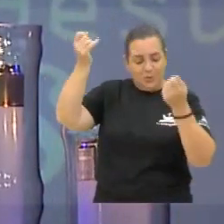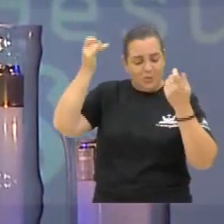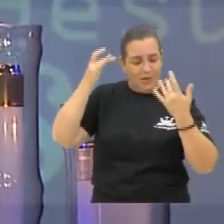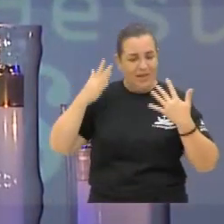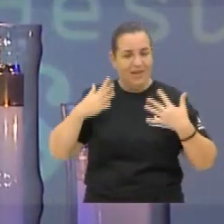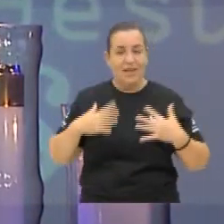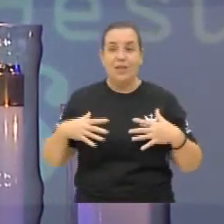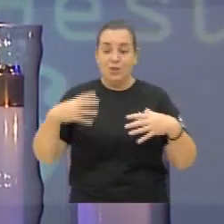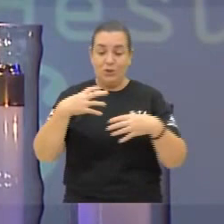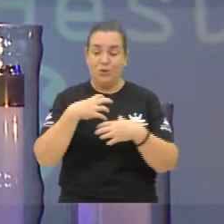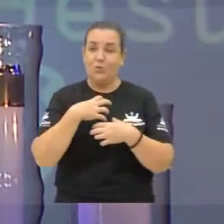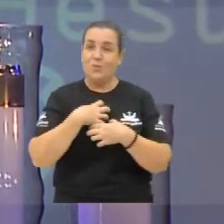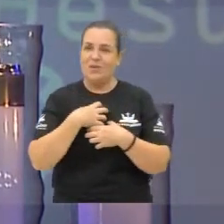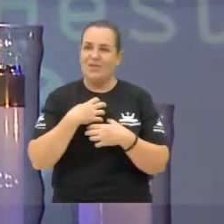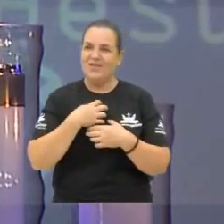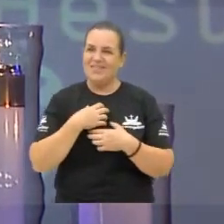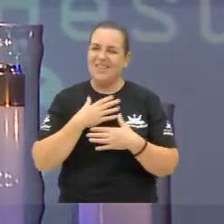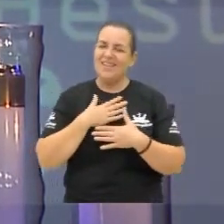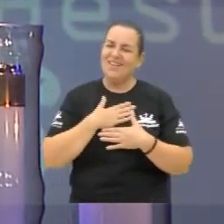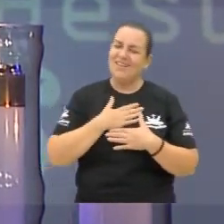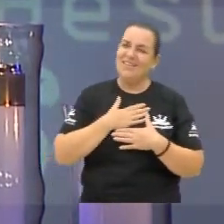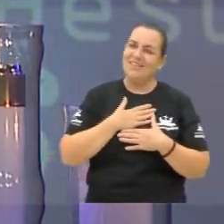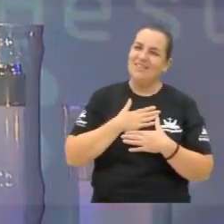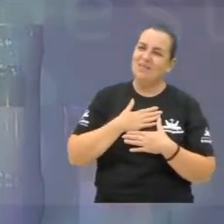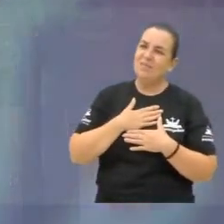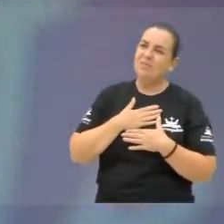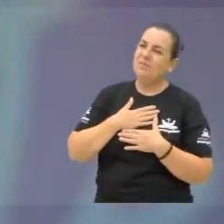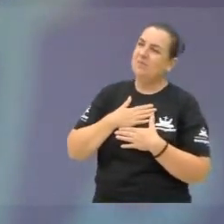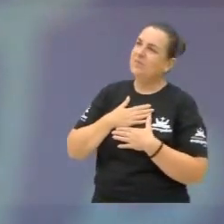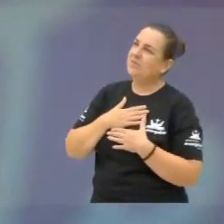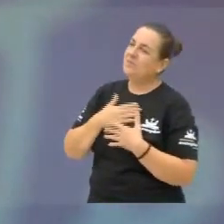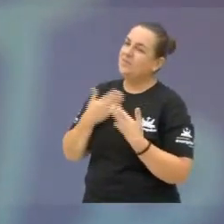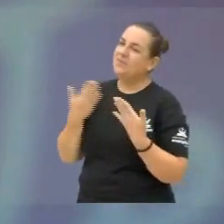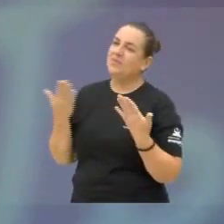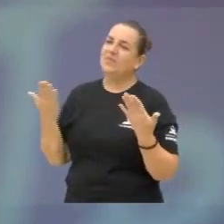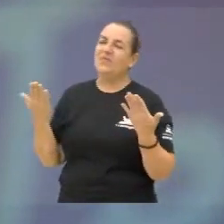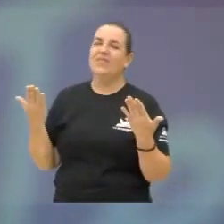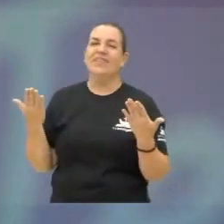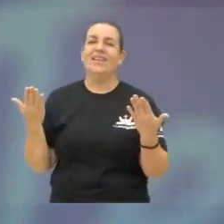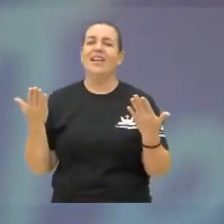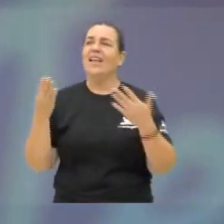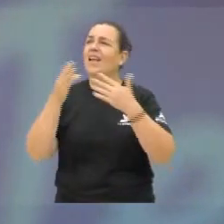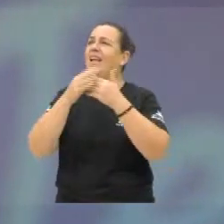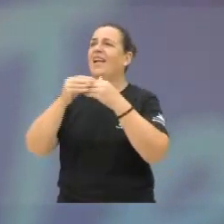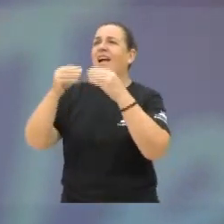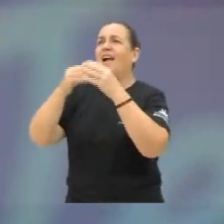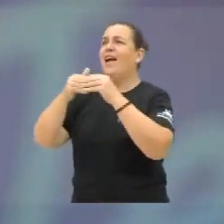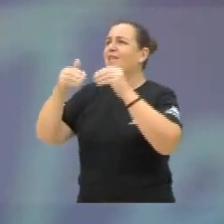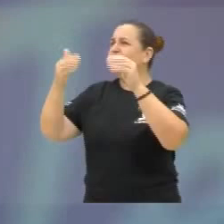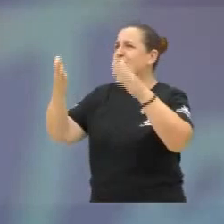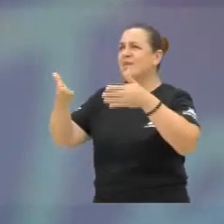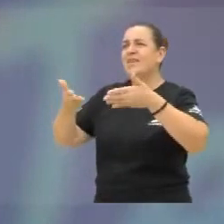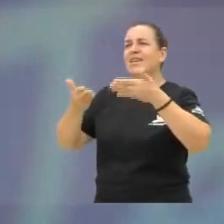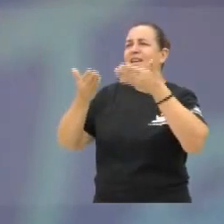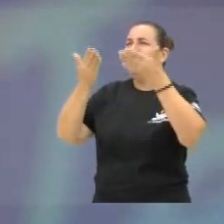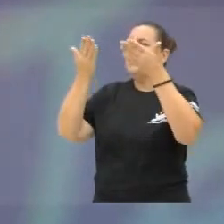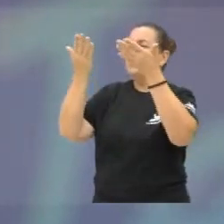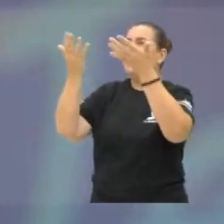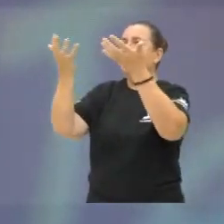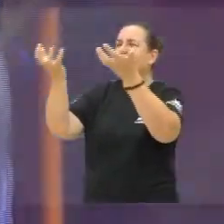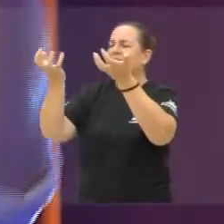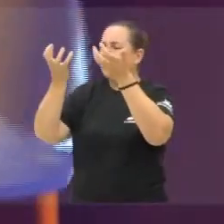Espírito, enche o meu ser. As minhas mãos, as